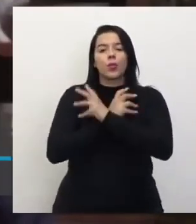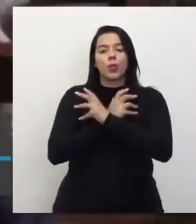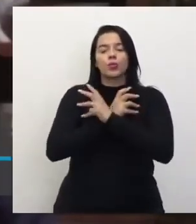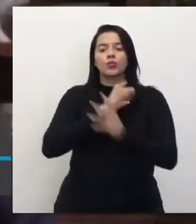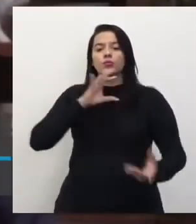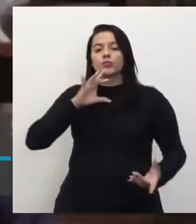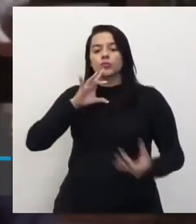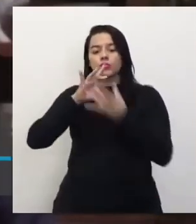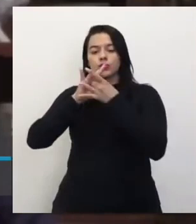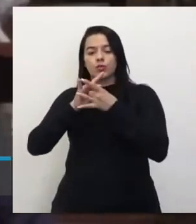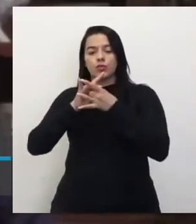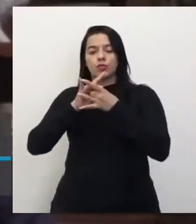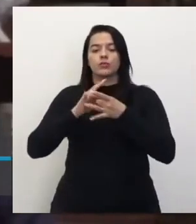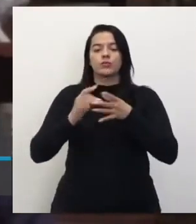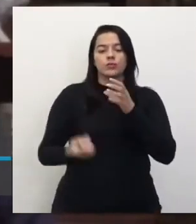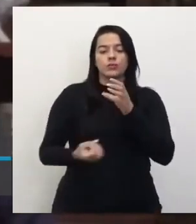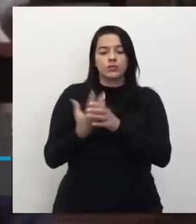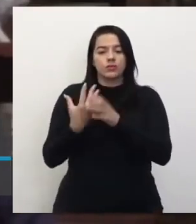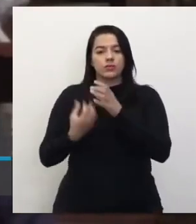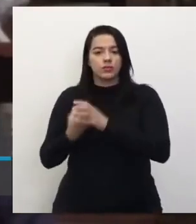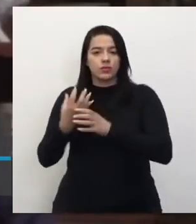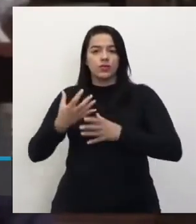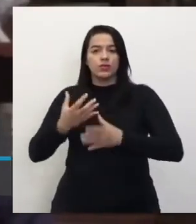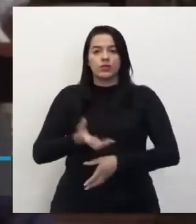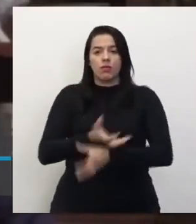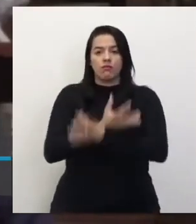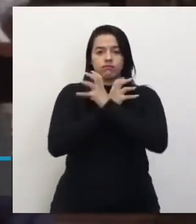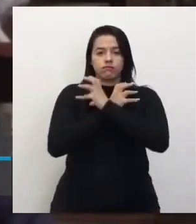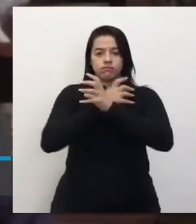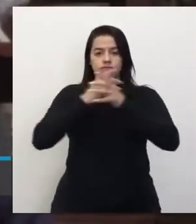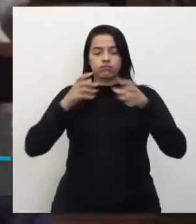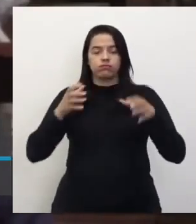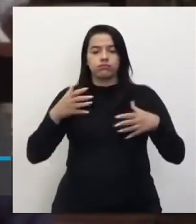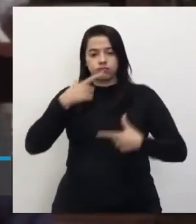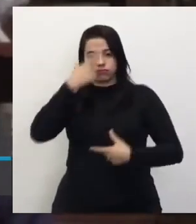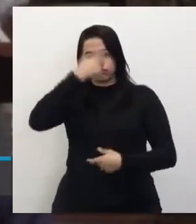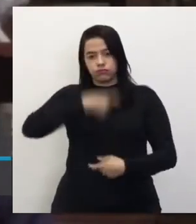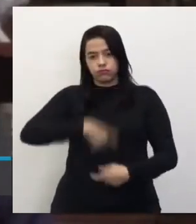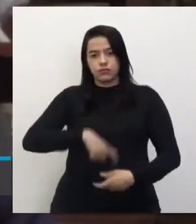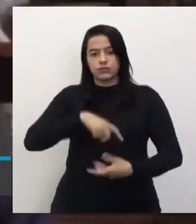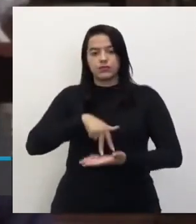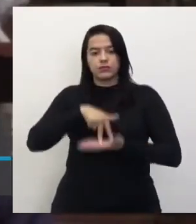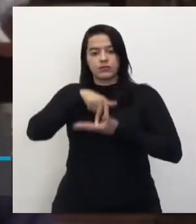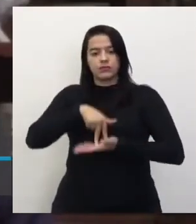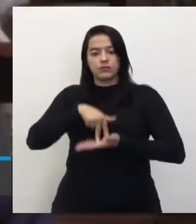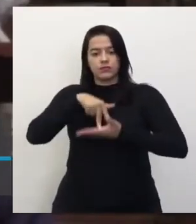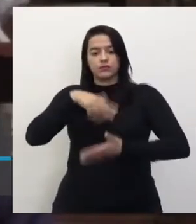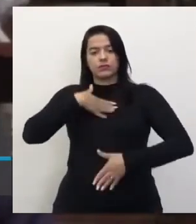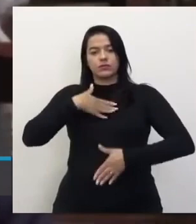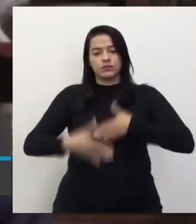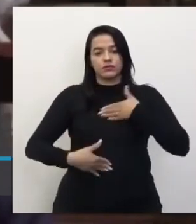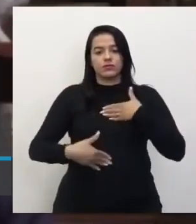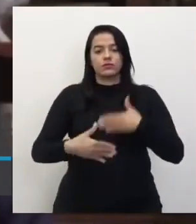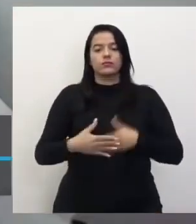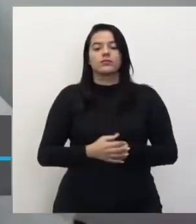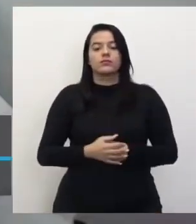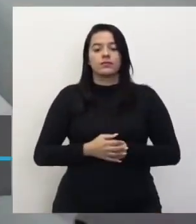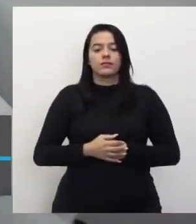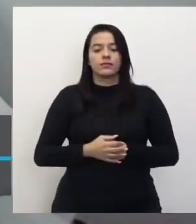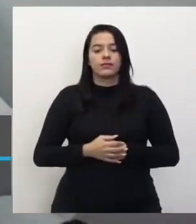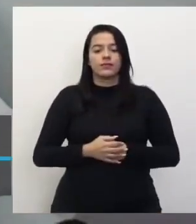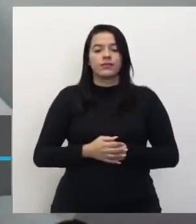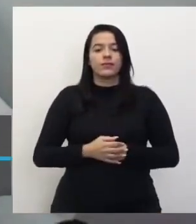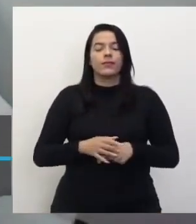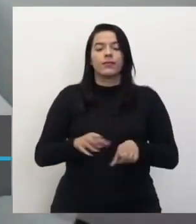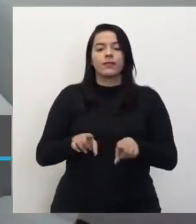formam os ossos, que formam os esqueletos e protegem nossos órgãos e sustentam o nosso corpo. Acho que ela Olha, fez